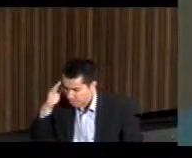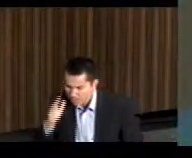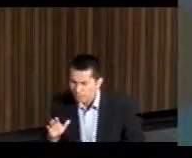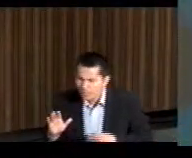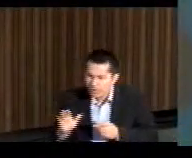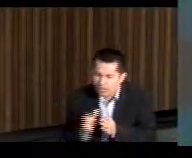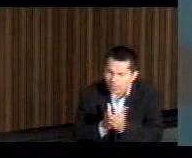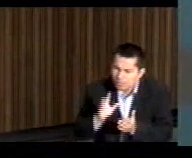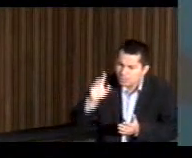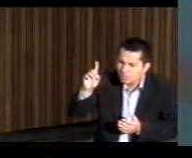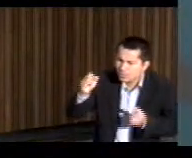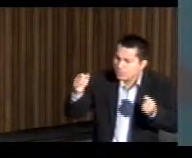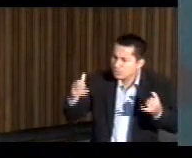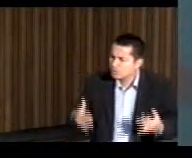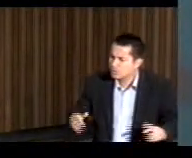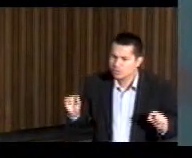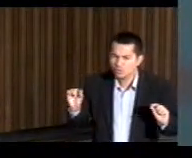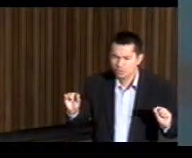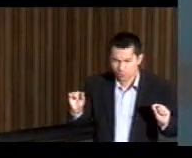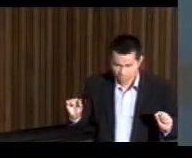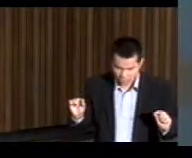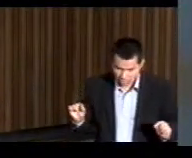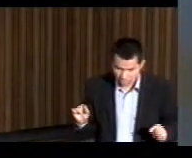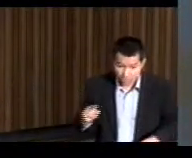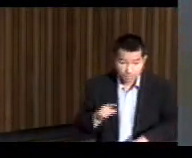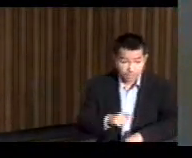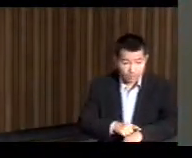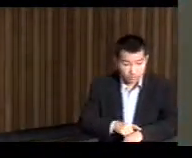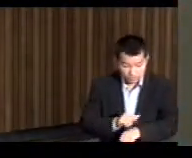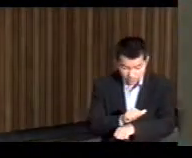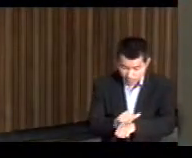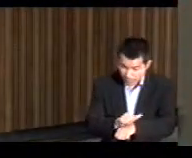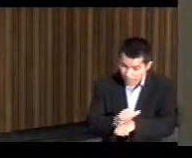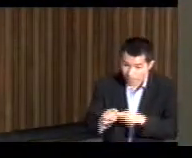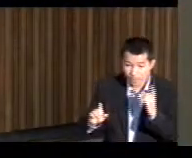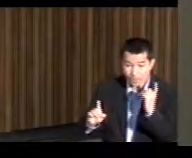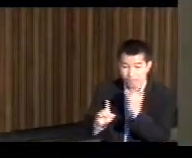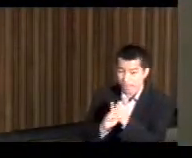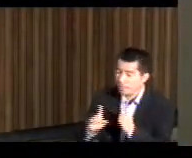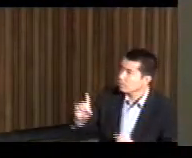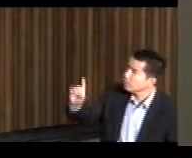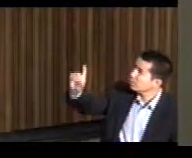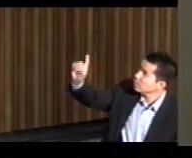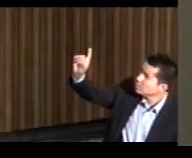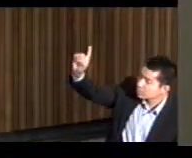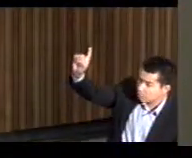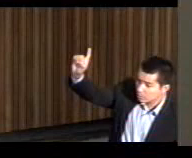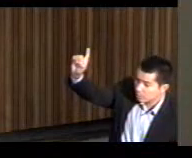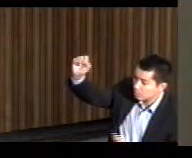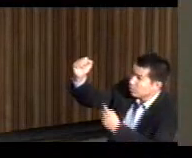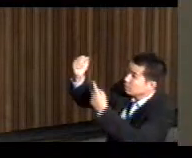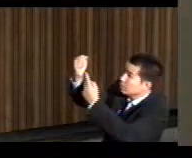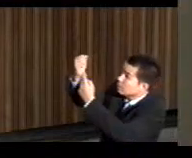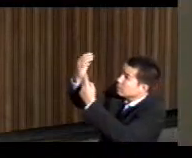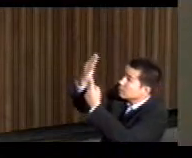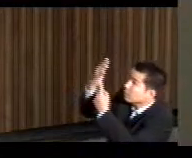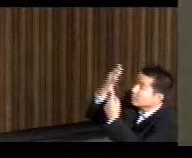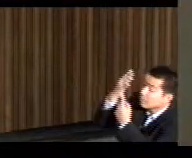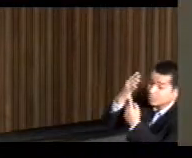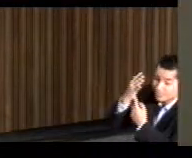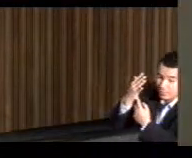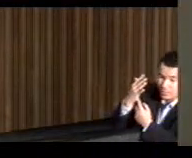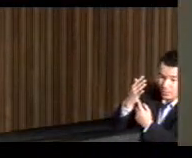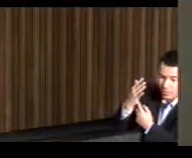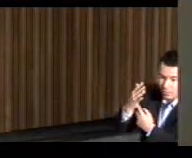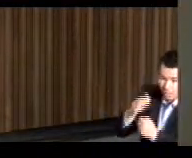com Deus de novo, Deus se revela a ele. Eu não sei se foi uma voz, se foi uma visão, mas ele sabe que não é um